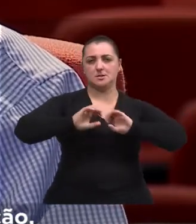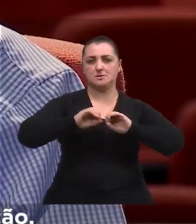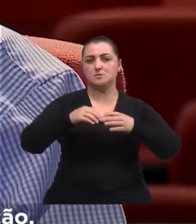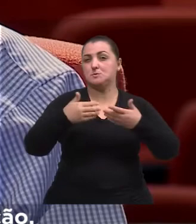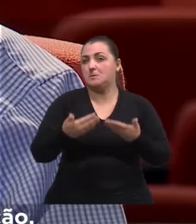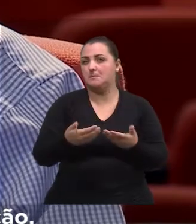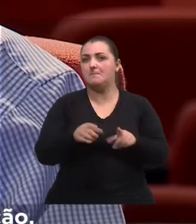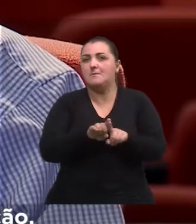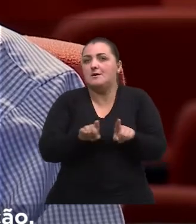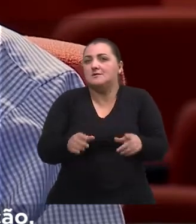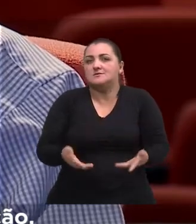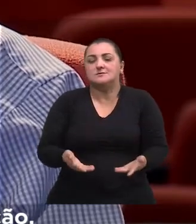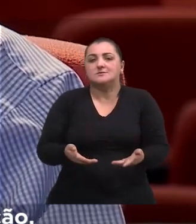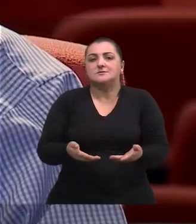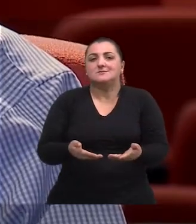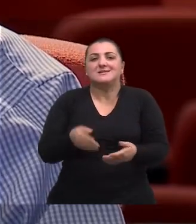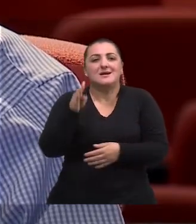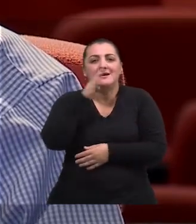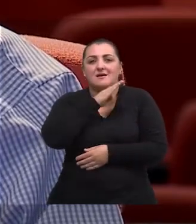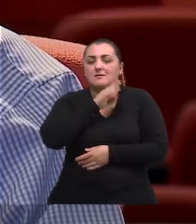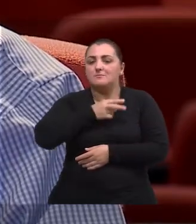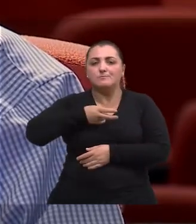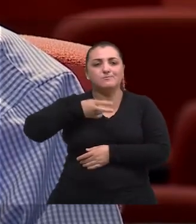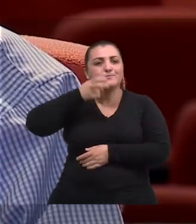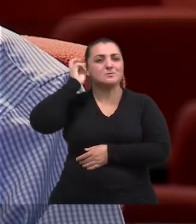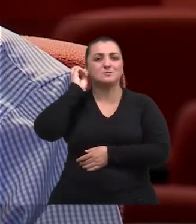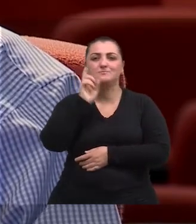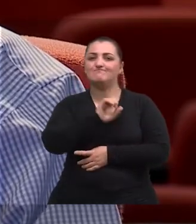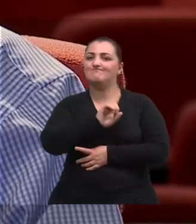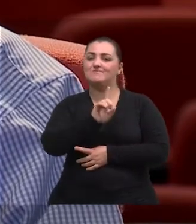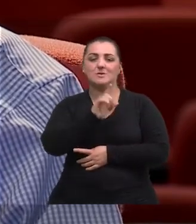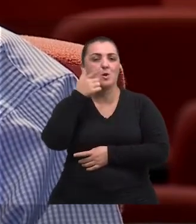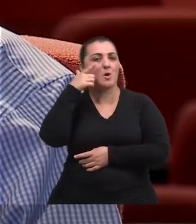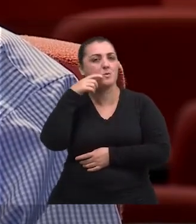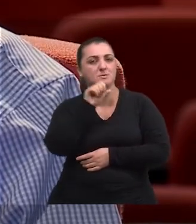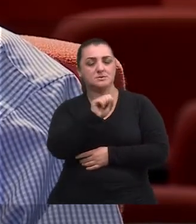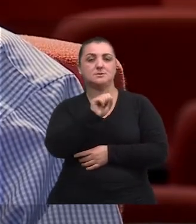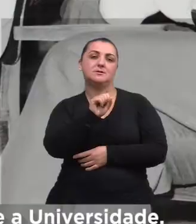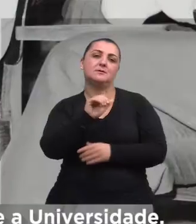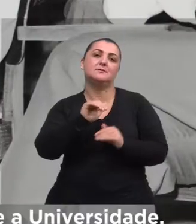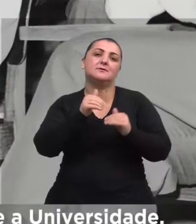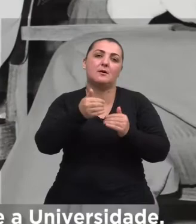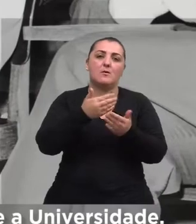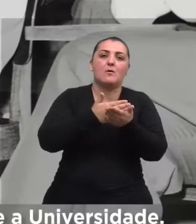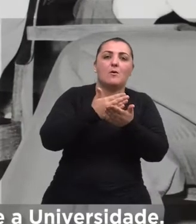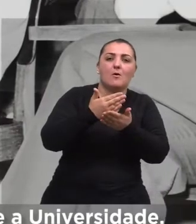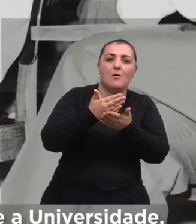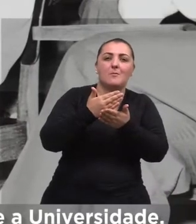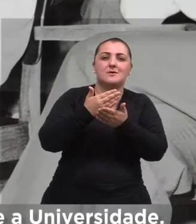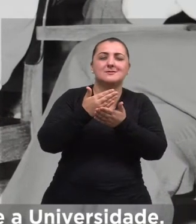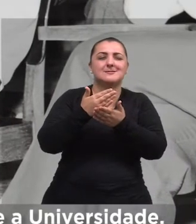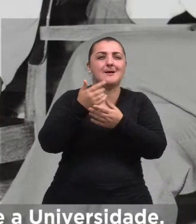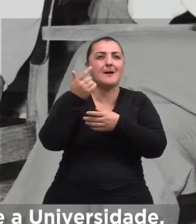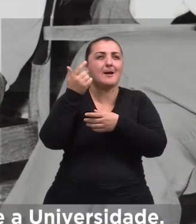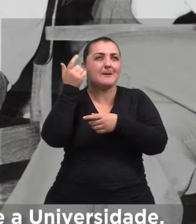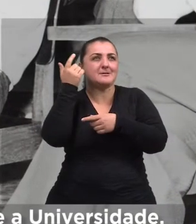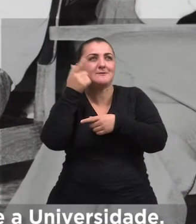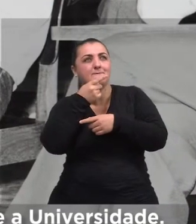da Educação e tal, mas logo ficamos convencidos que não era viável. Então começou a se falar